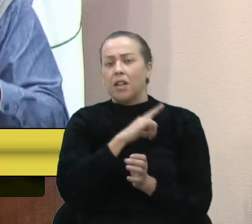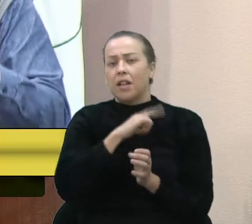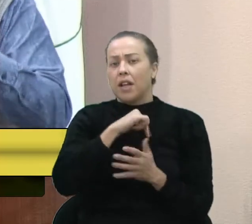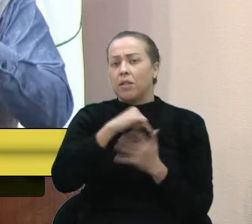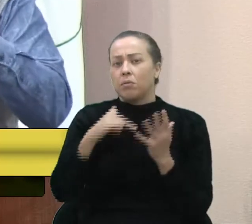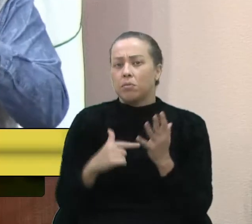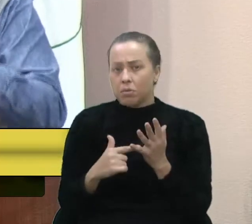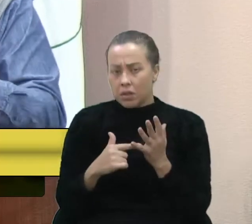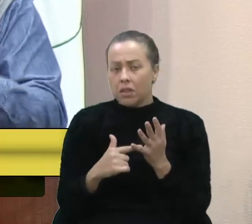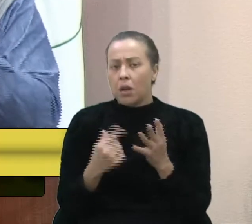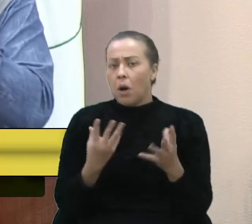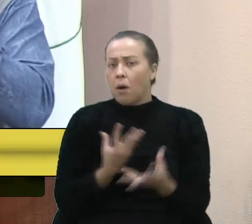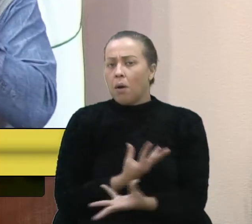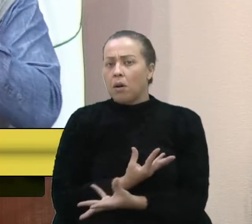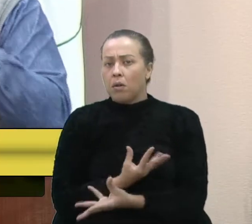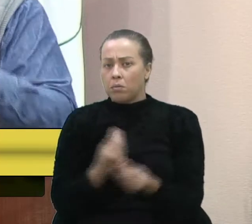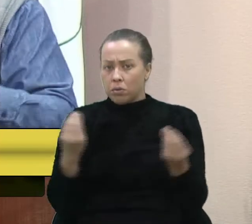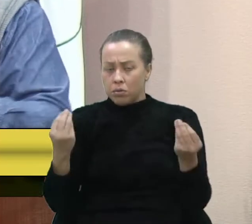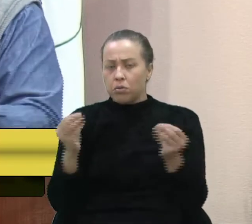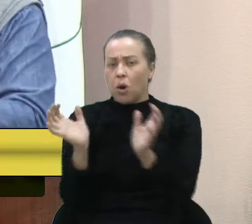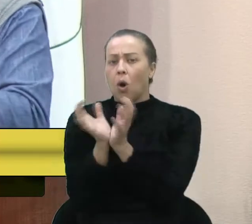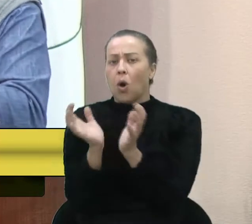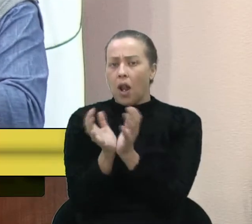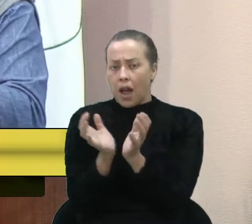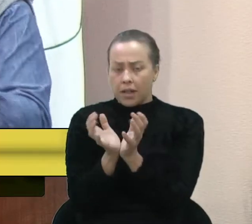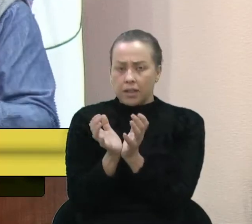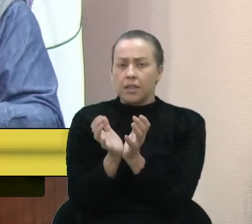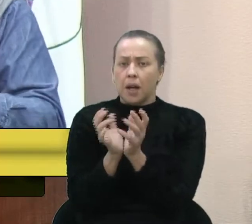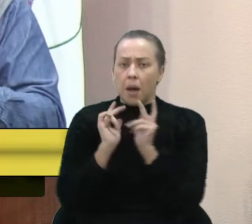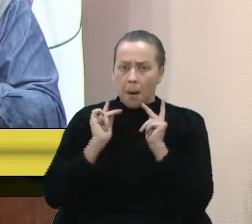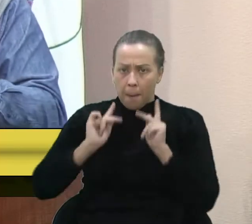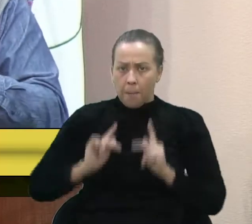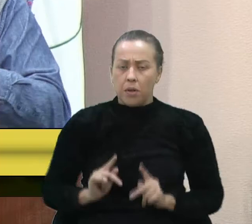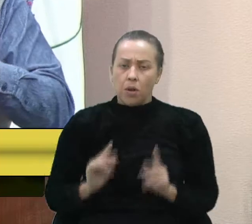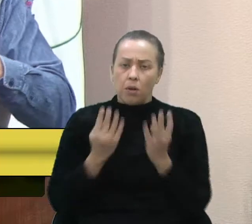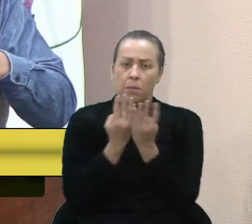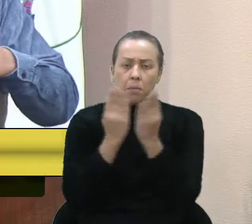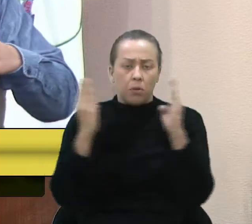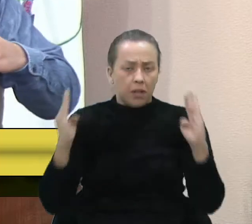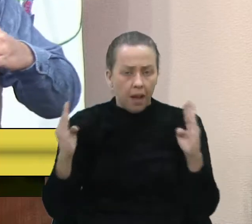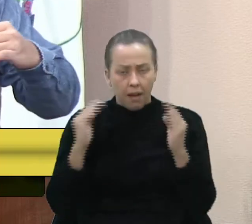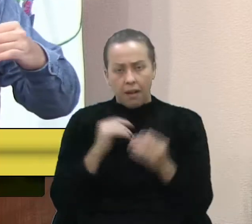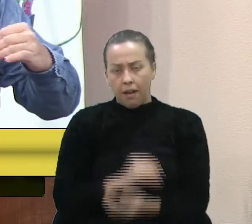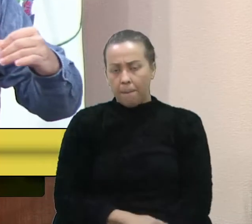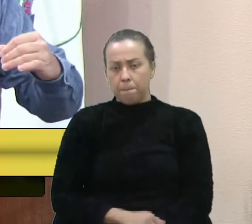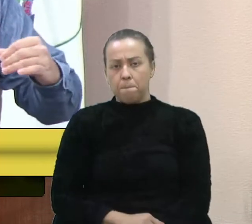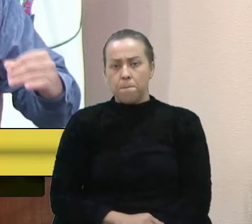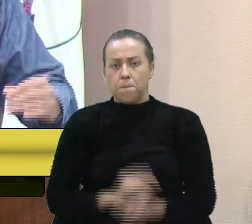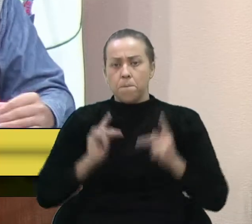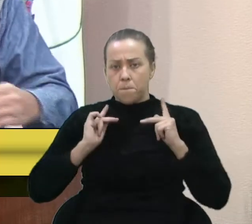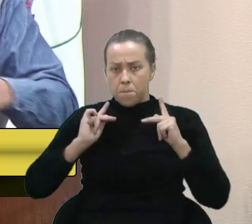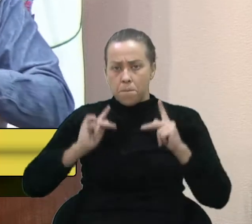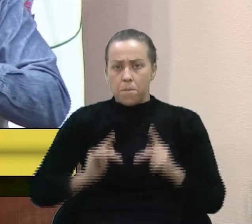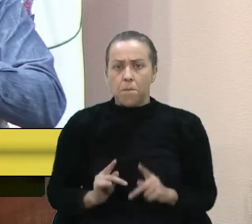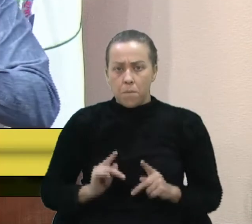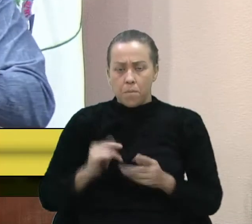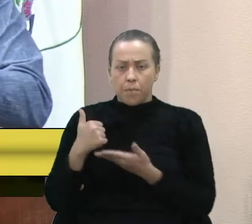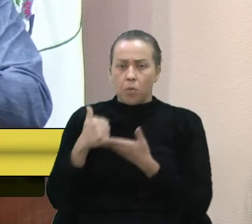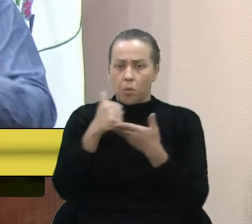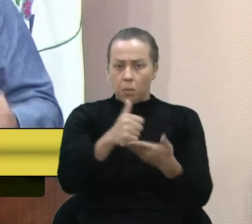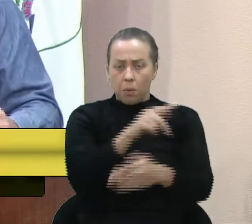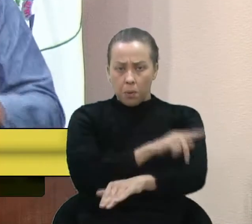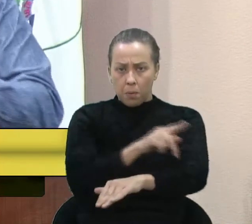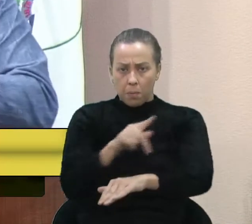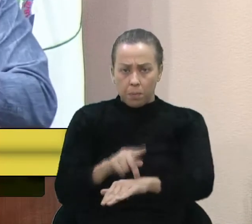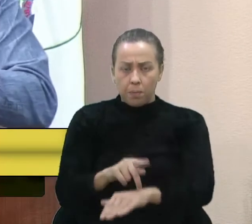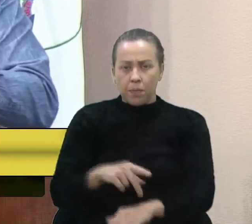temos vários colegas, ou seja, o pessoal da biblioteca, né, o pessoal do apoio pedagógico,